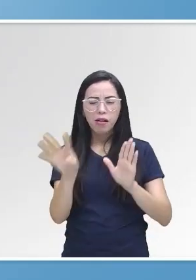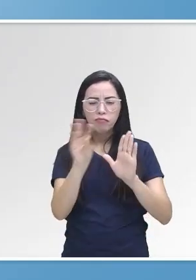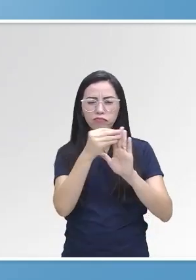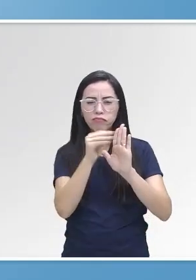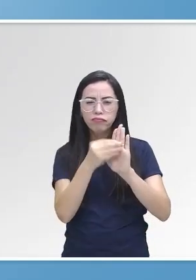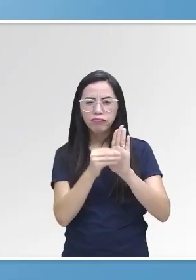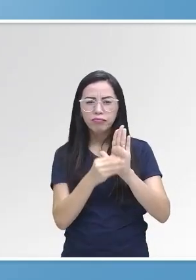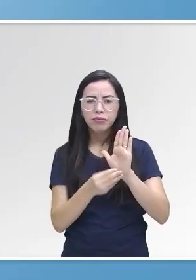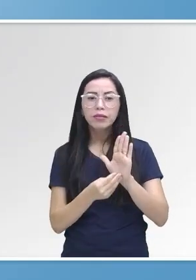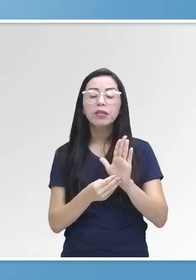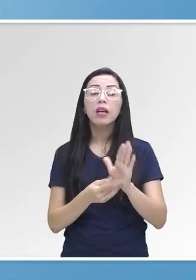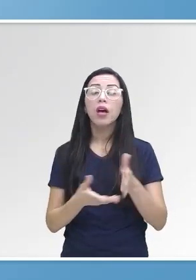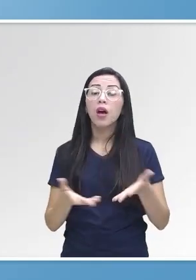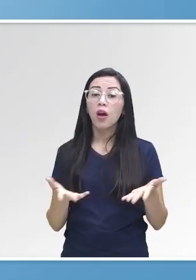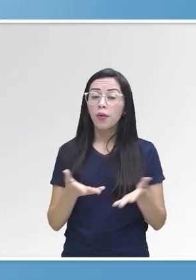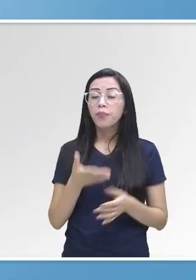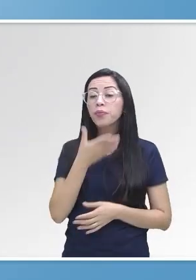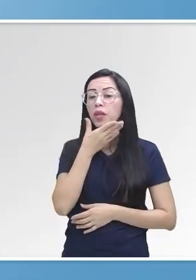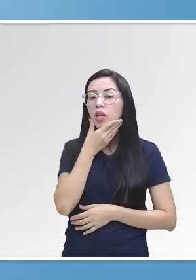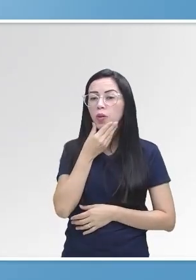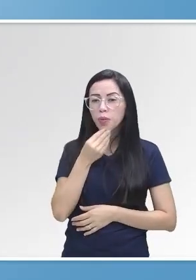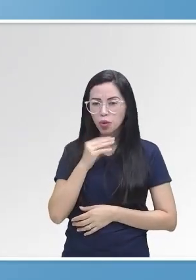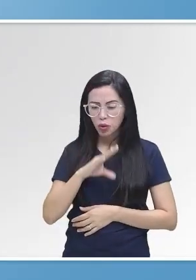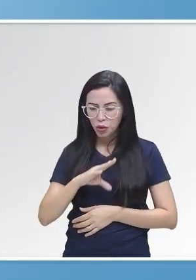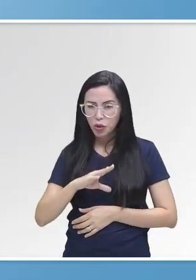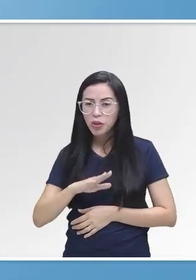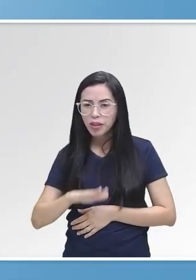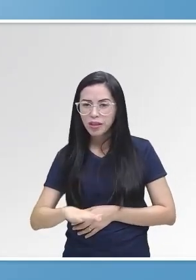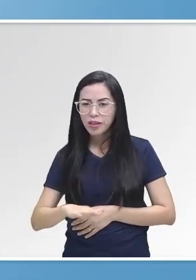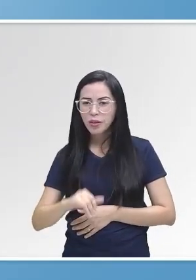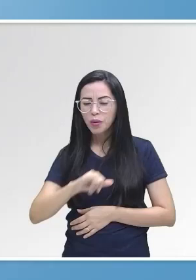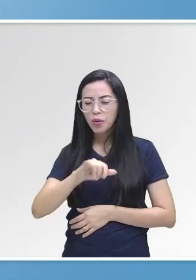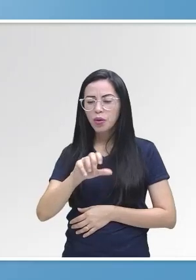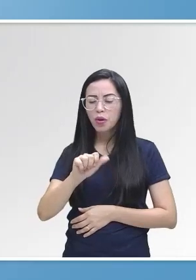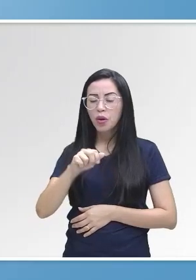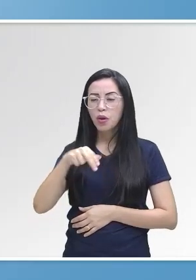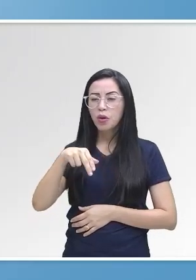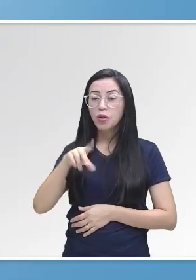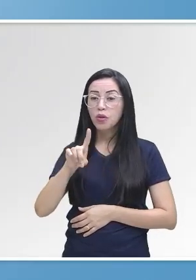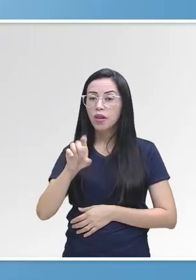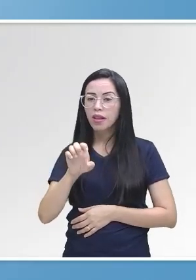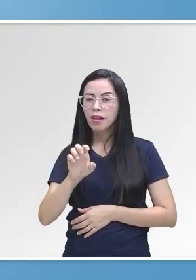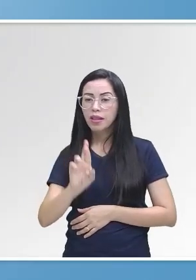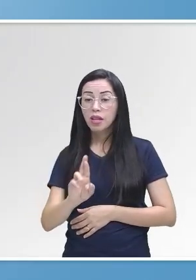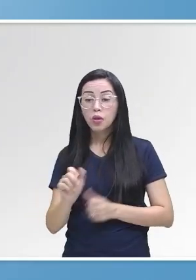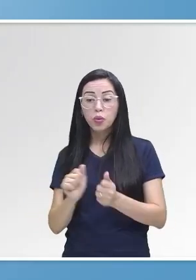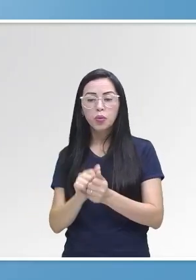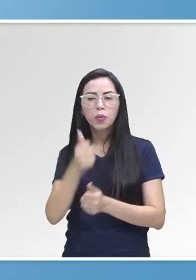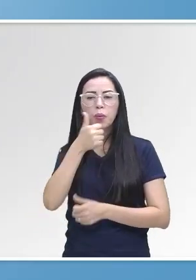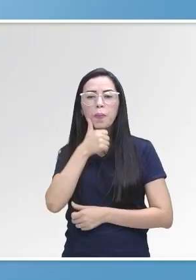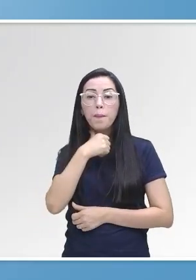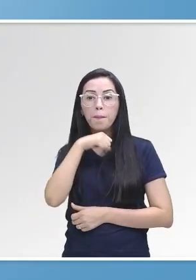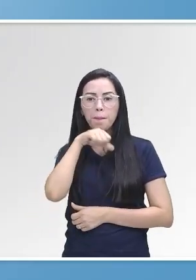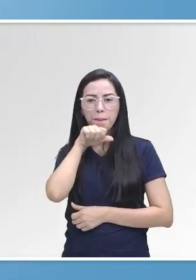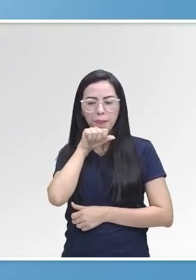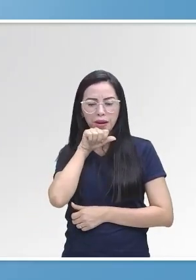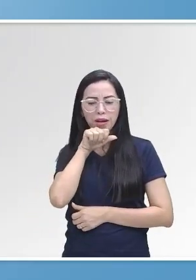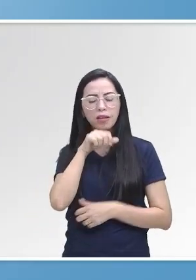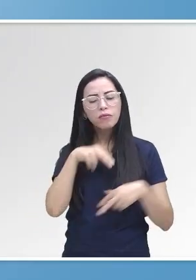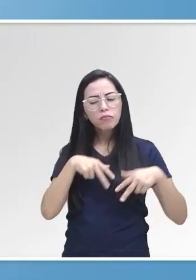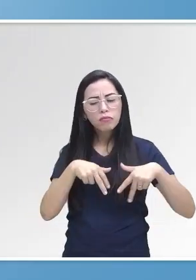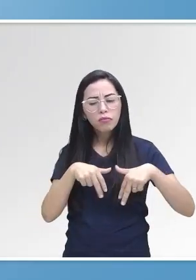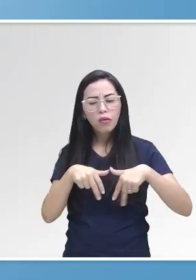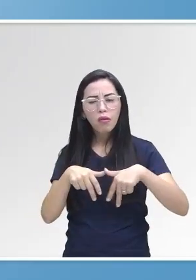Jander julgar e sua mãe foram fazer compras sua mãe hoje no